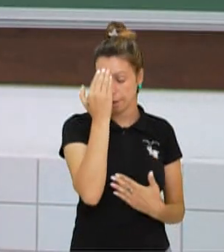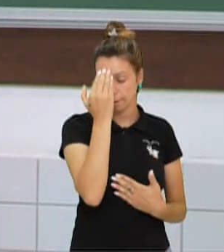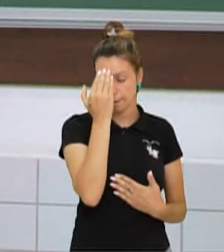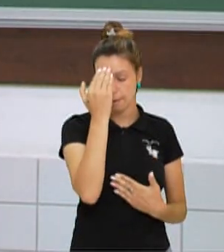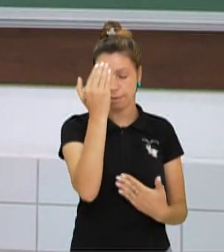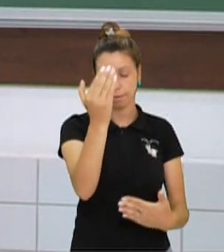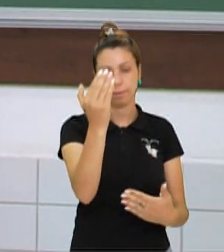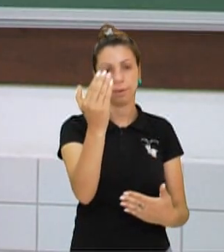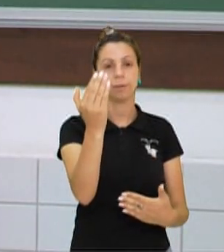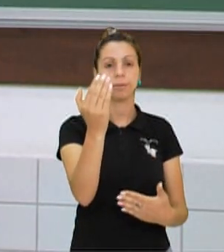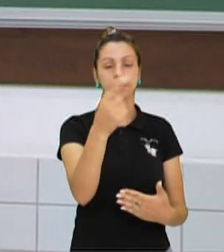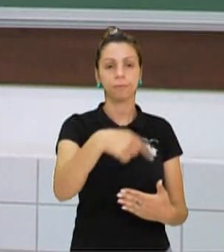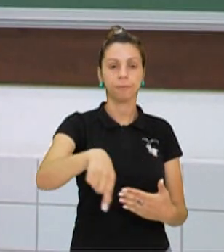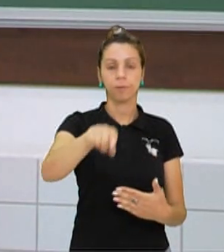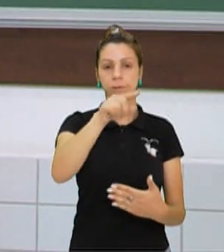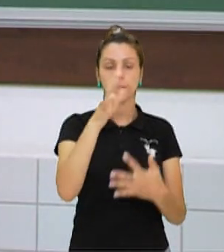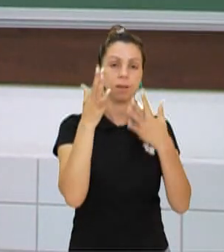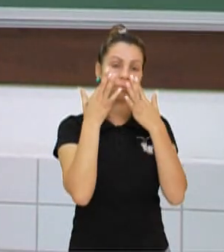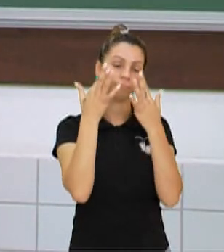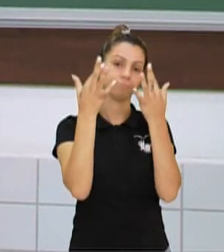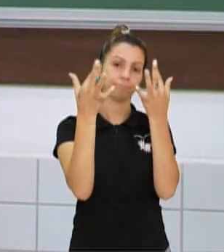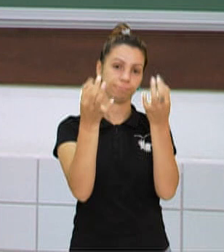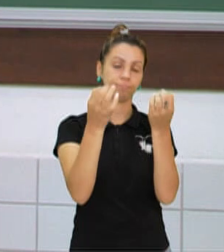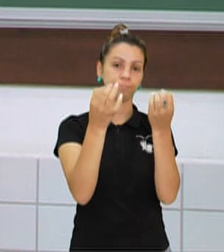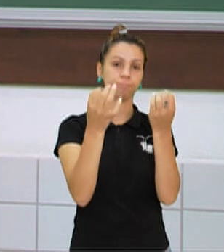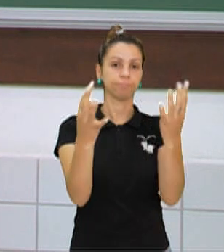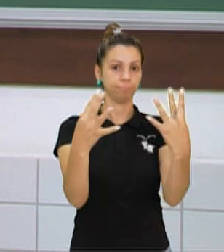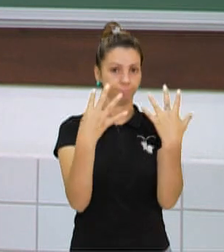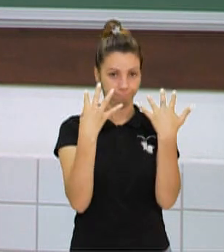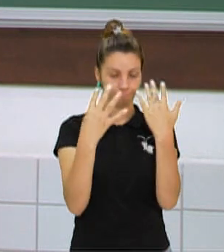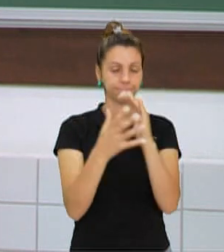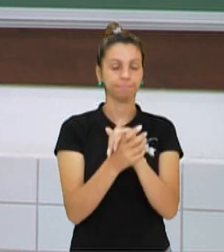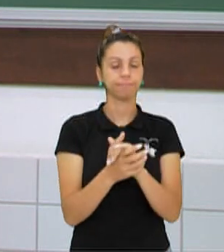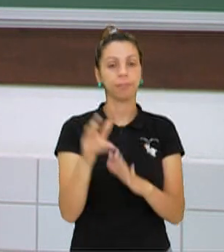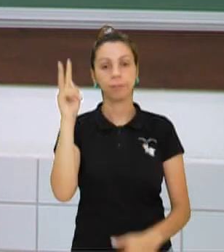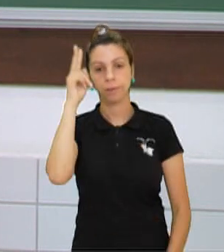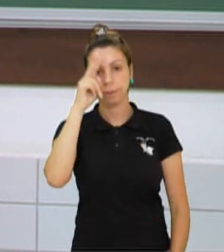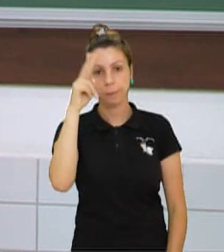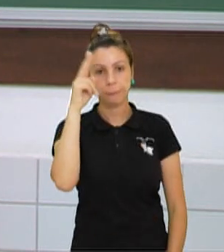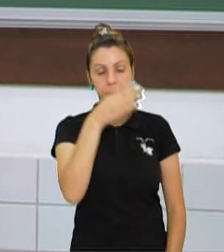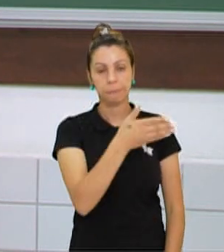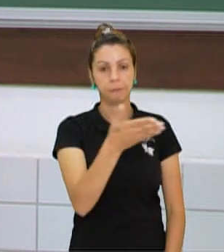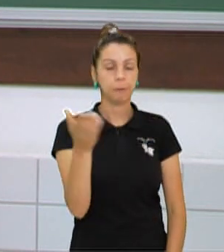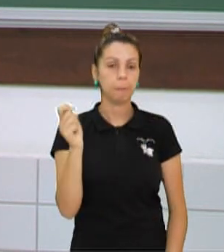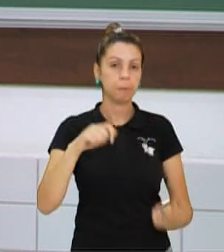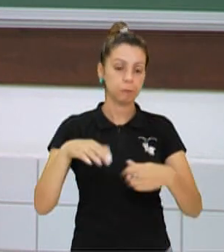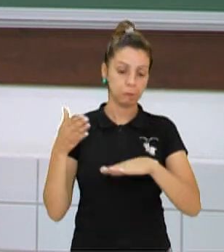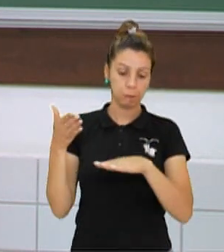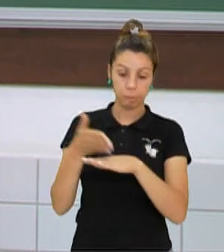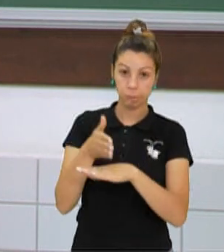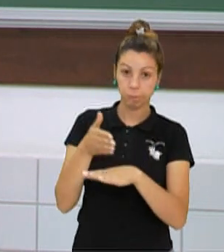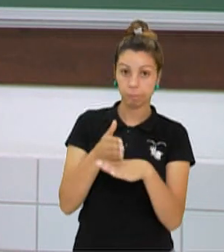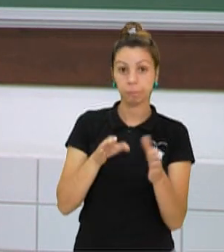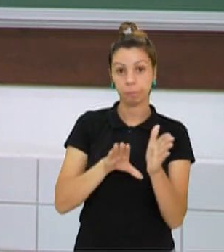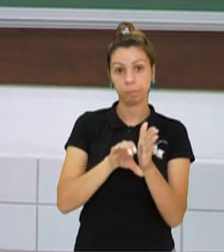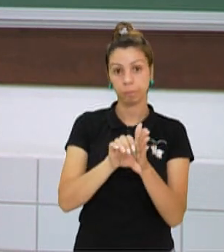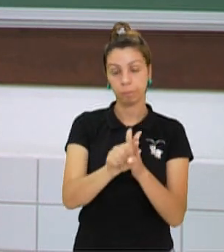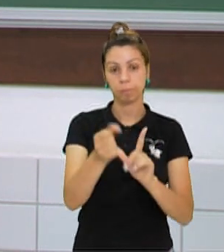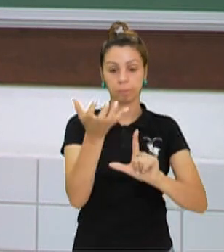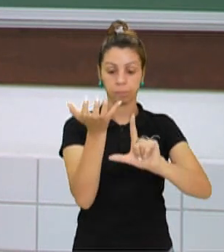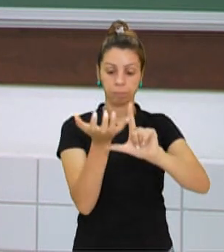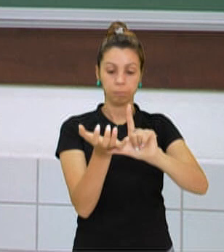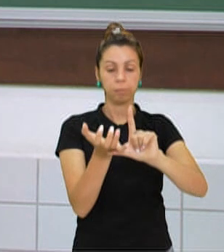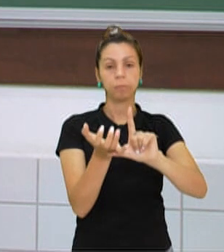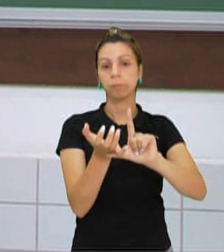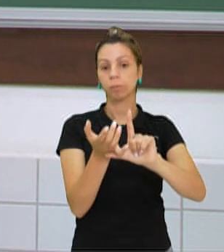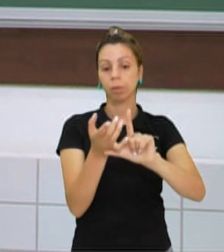agradeço a atenção de vocês, né? Lembro que vocês devem acessar o Classroom. No Classroom